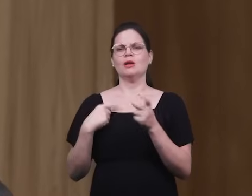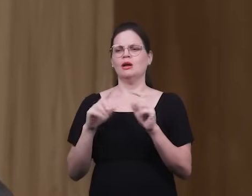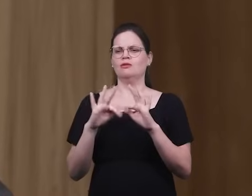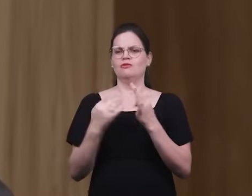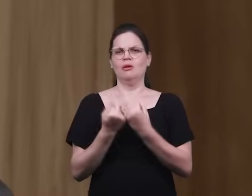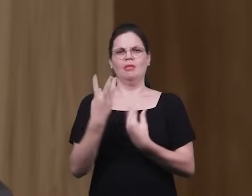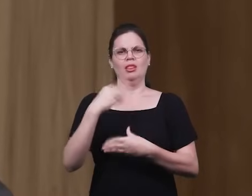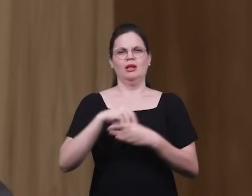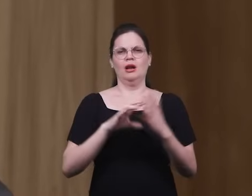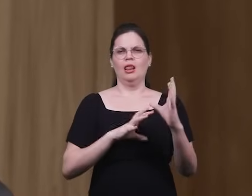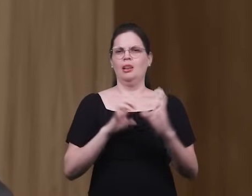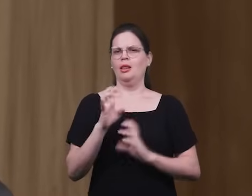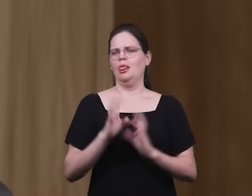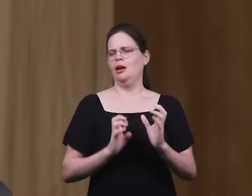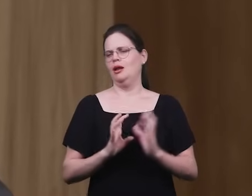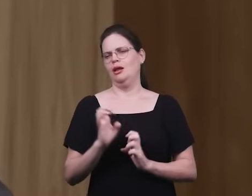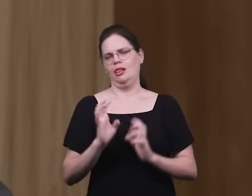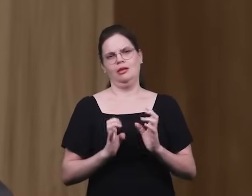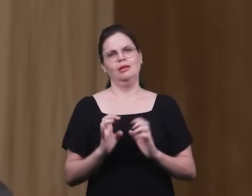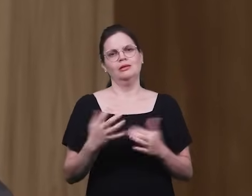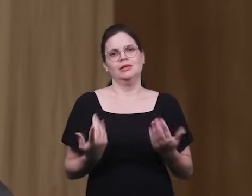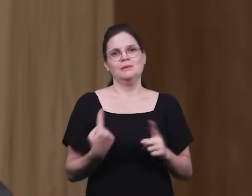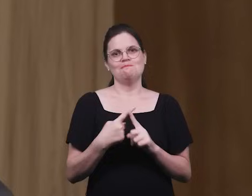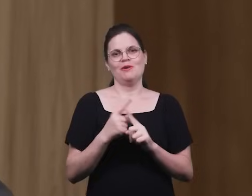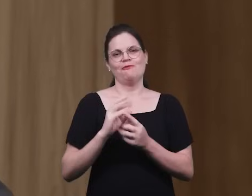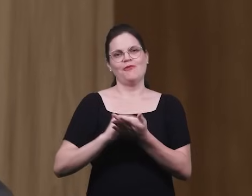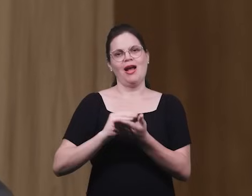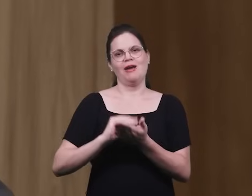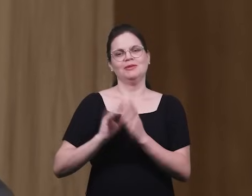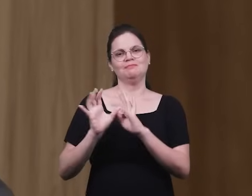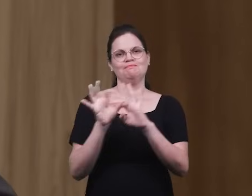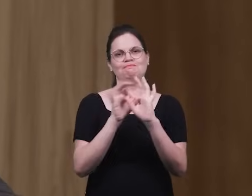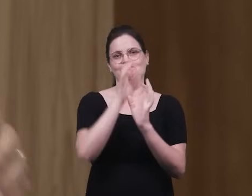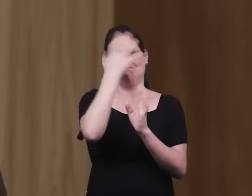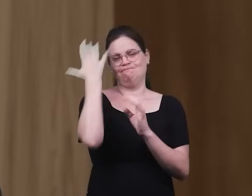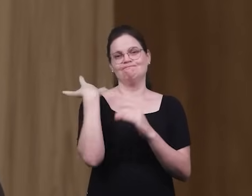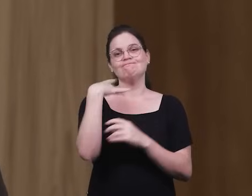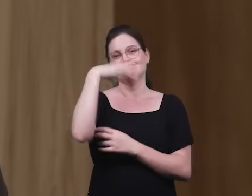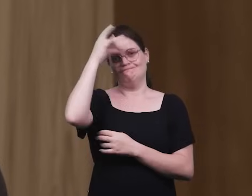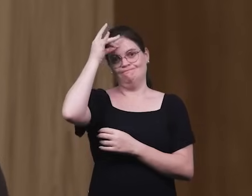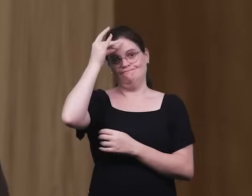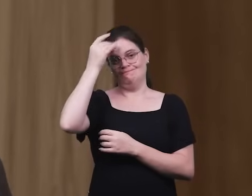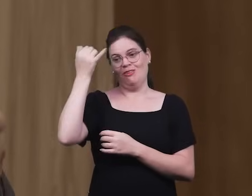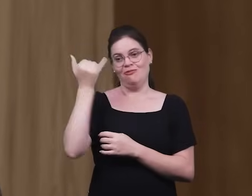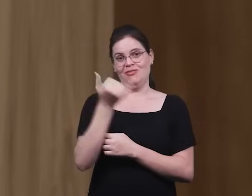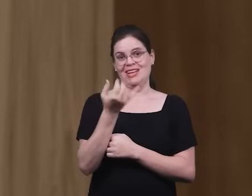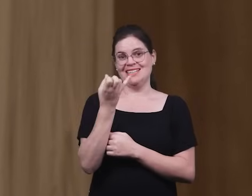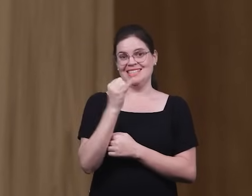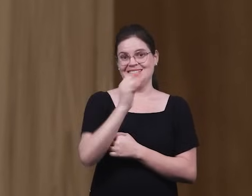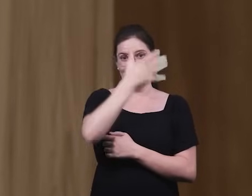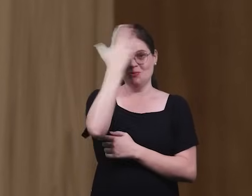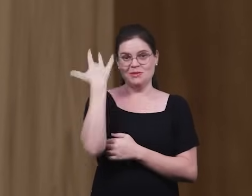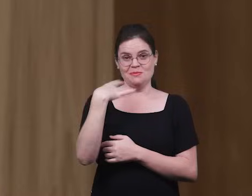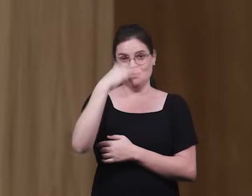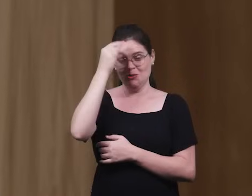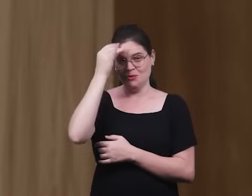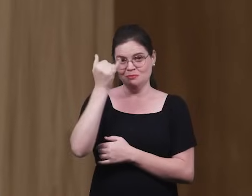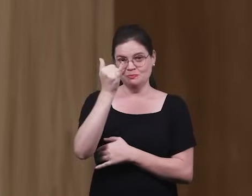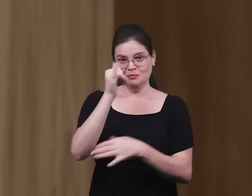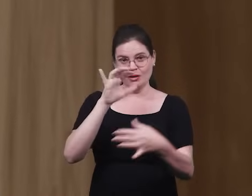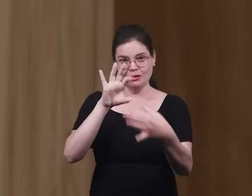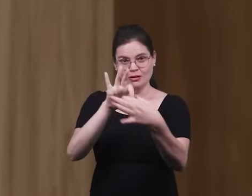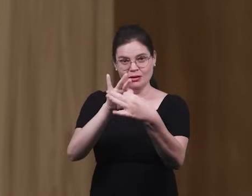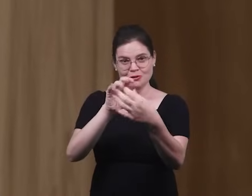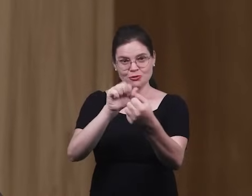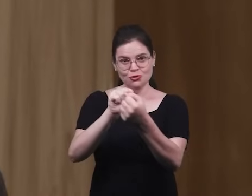guerras em contendas porque não tem a voz do Espírito Santo quando o espírito santo faz parte da sua vida da vida do